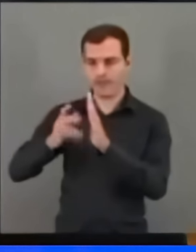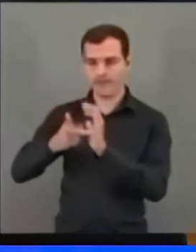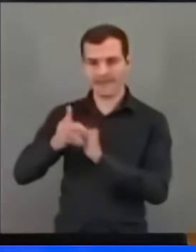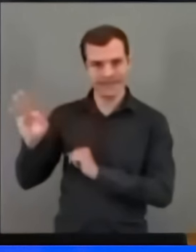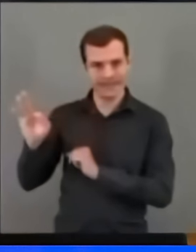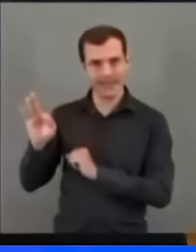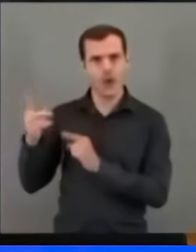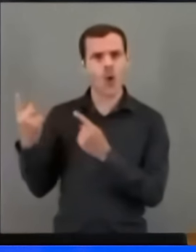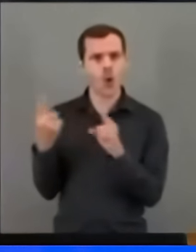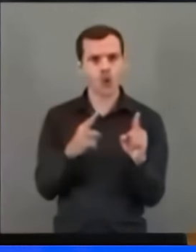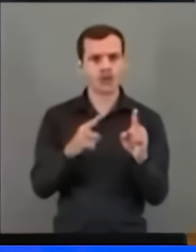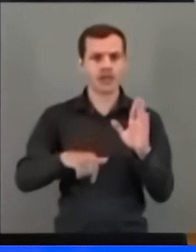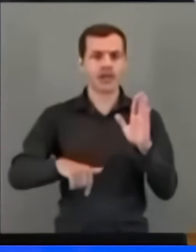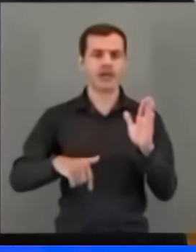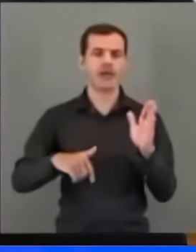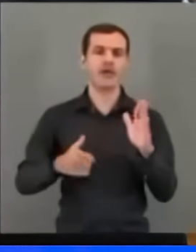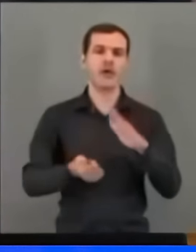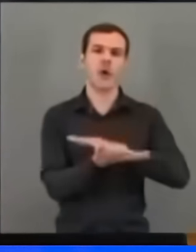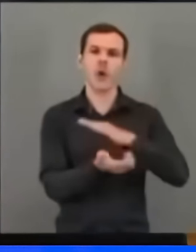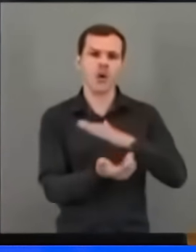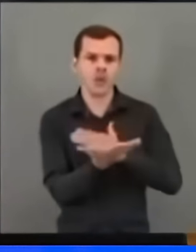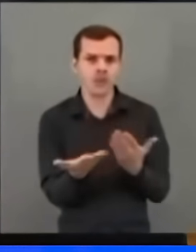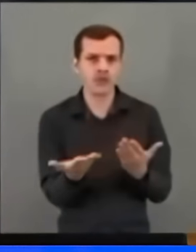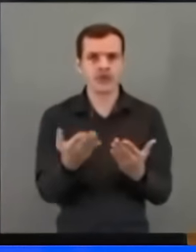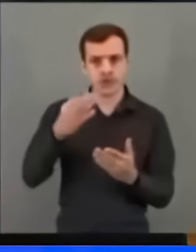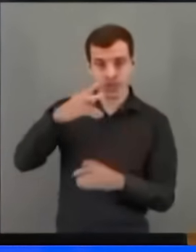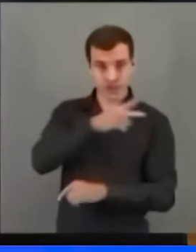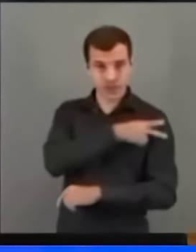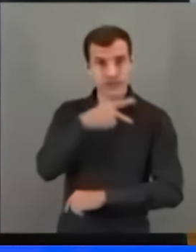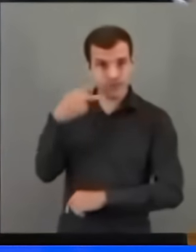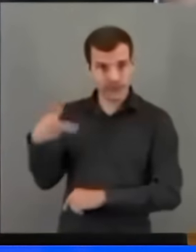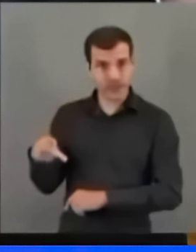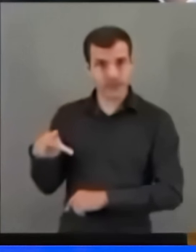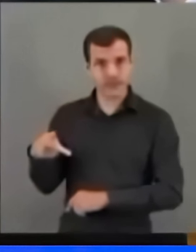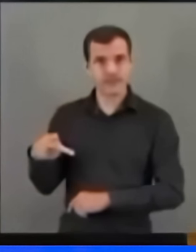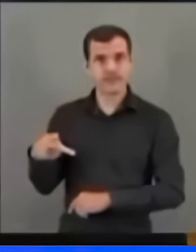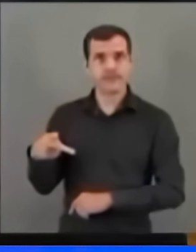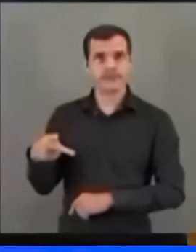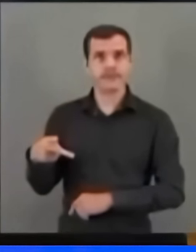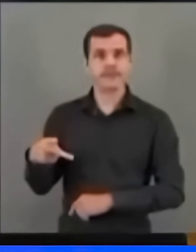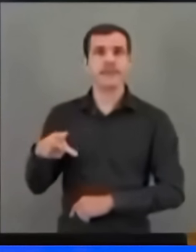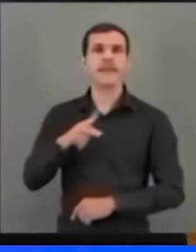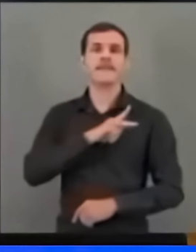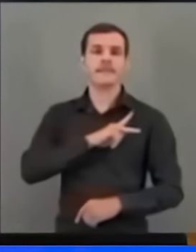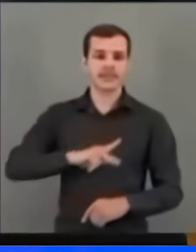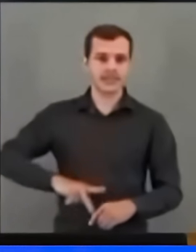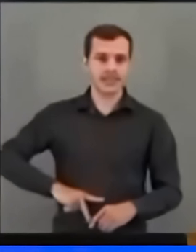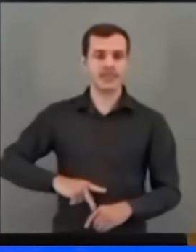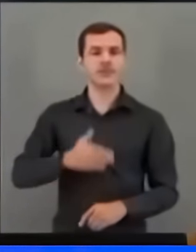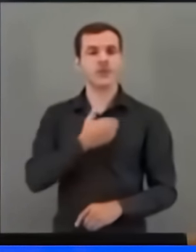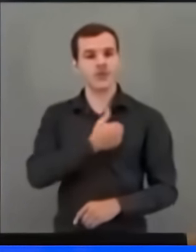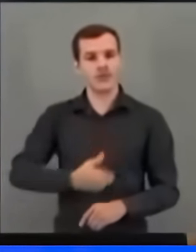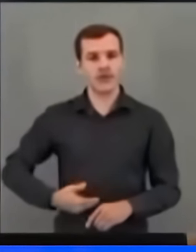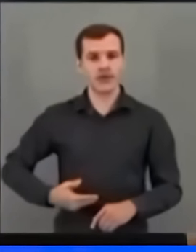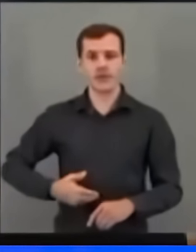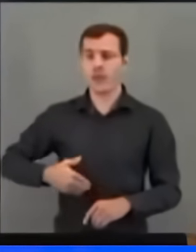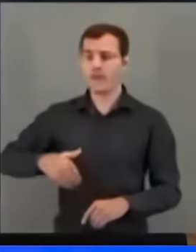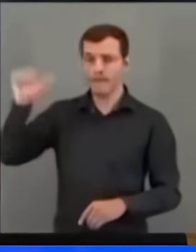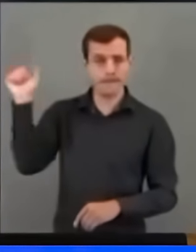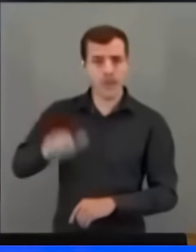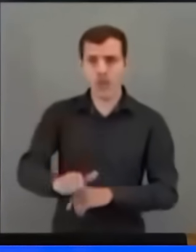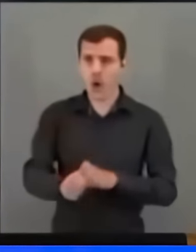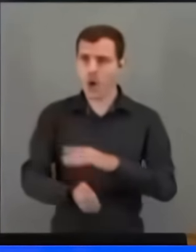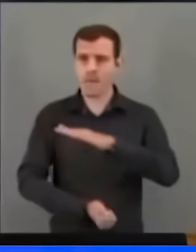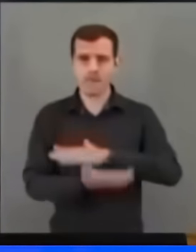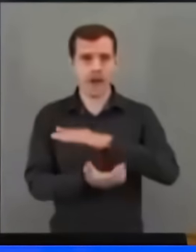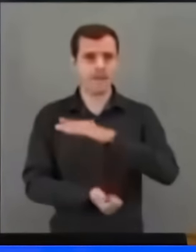O chefe deles era o presidente do governo mais corrupto da história desse país. O